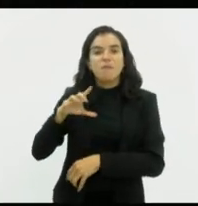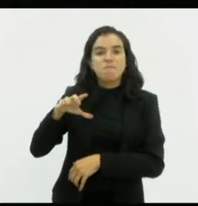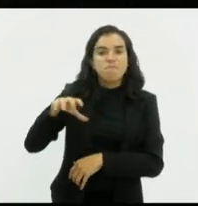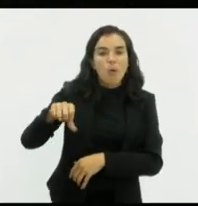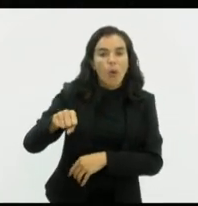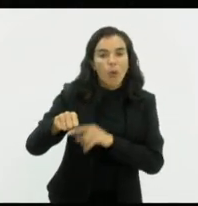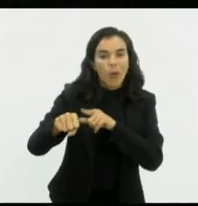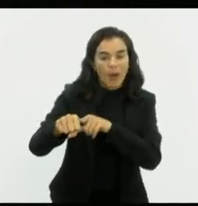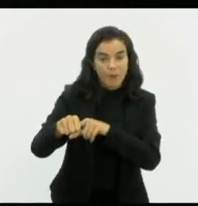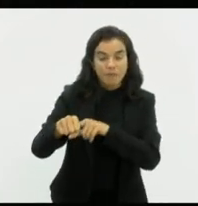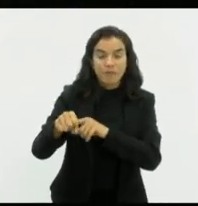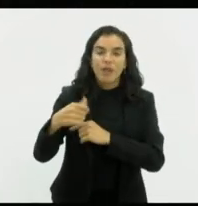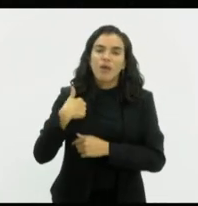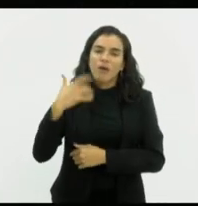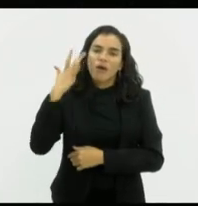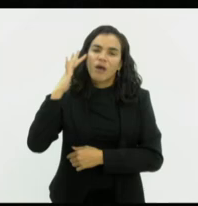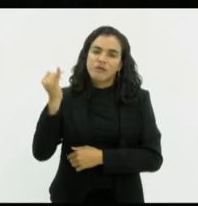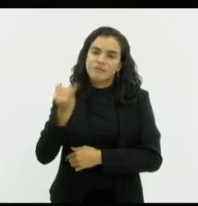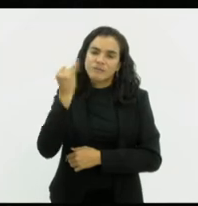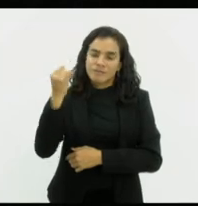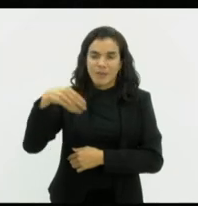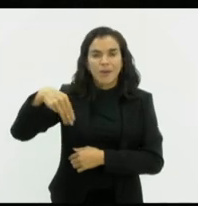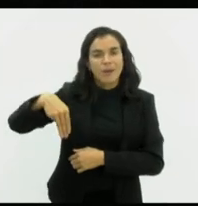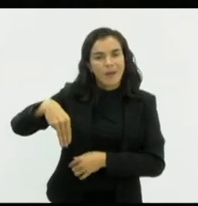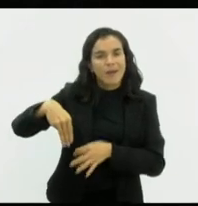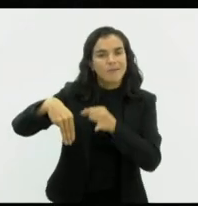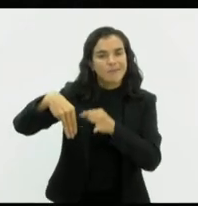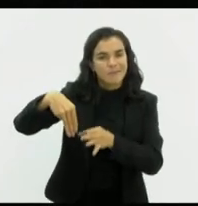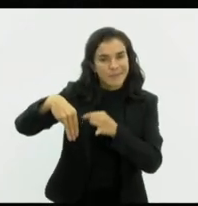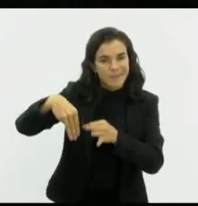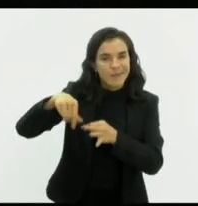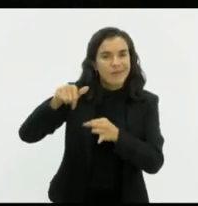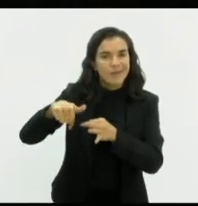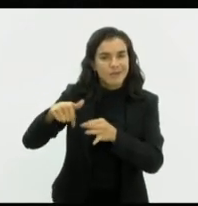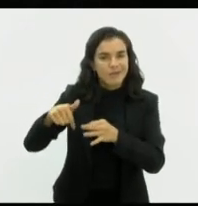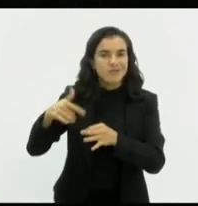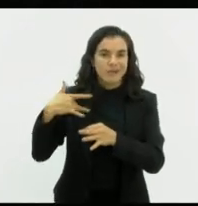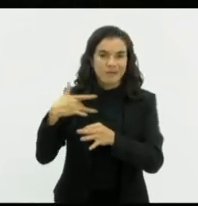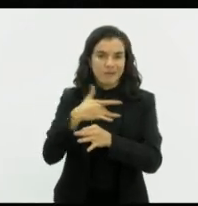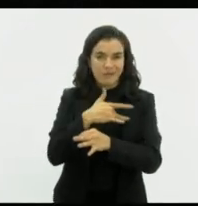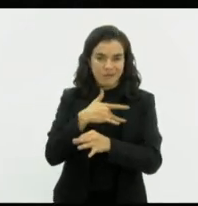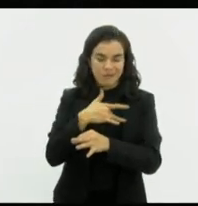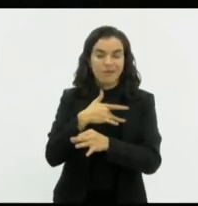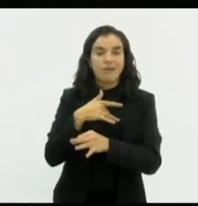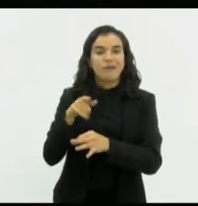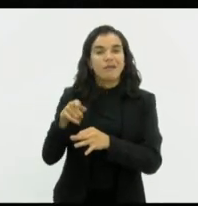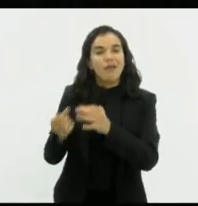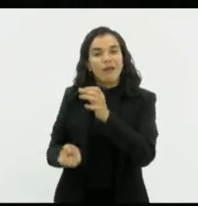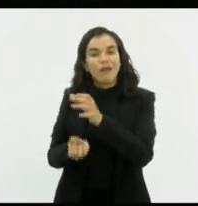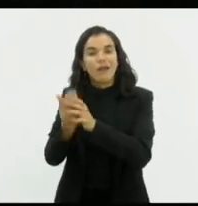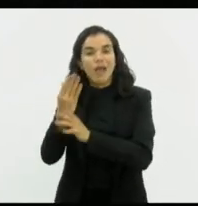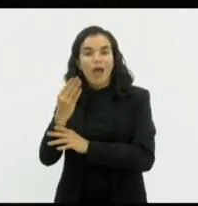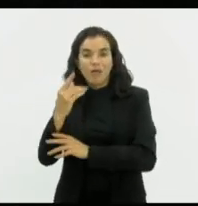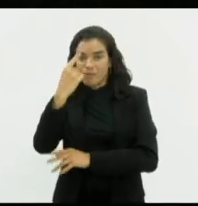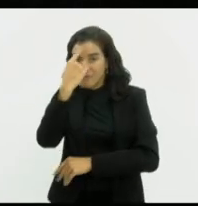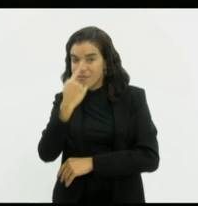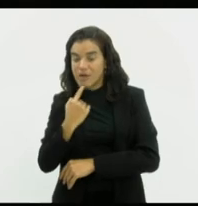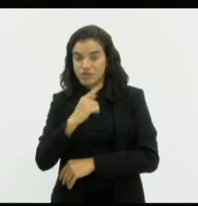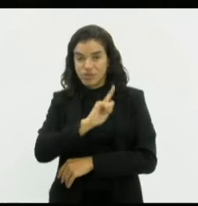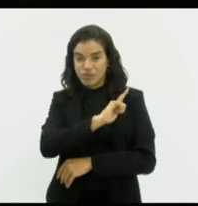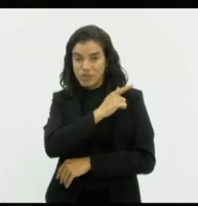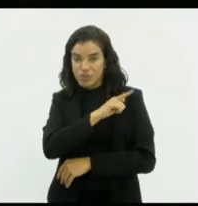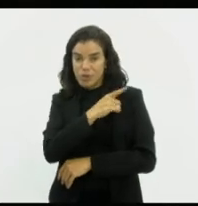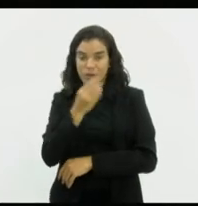Acho importante que a ministra esteja preocupada com isso e tenha criado, né, a figura de um gestor para